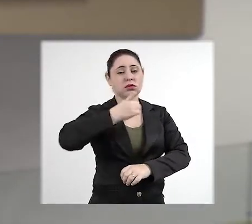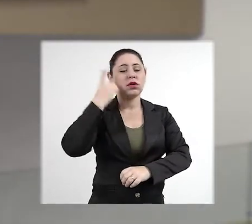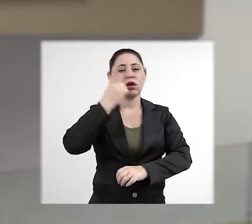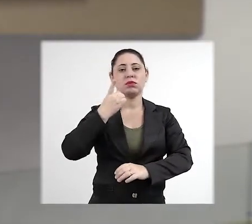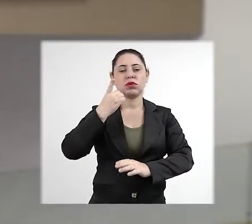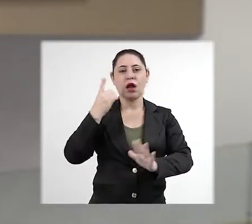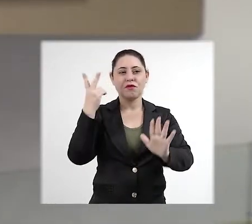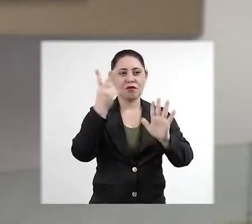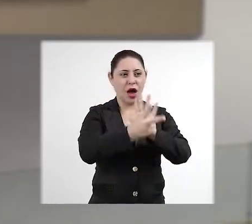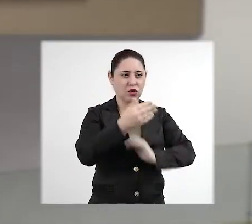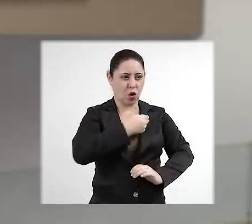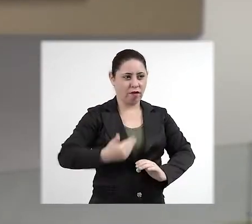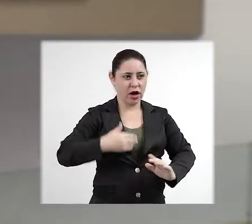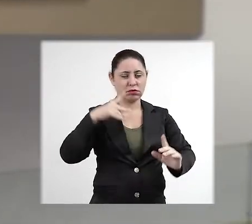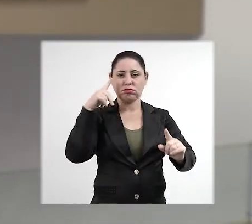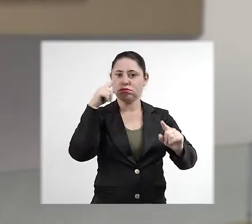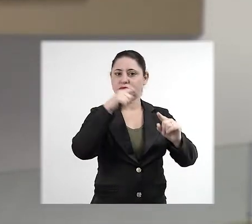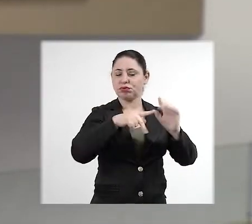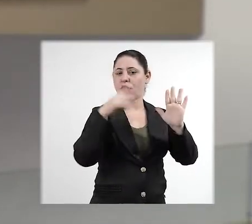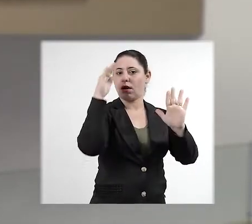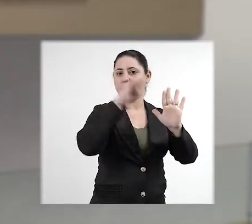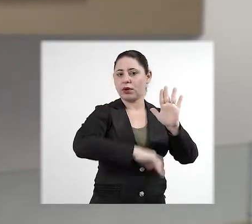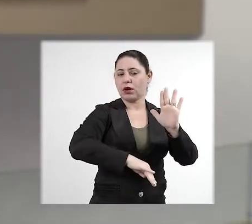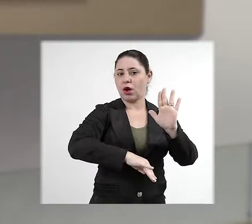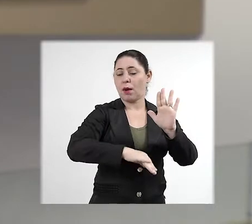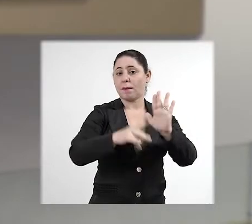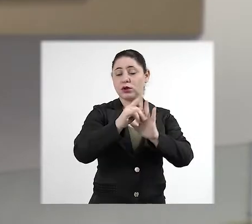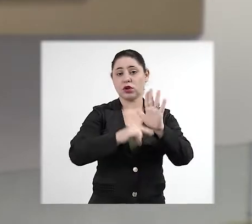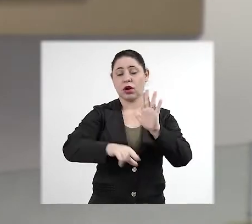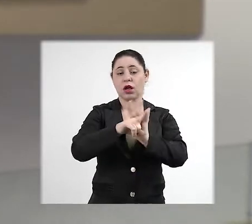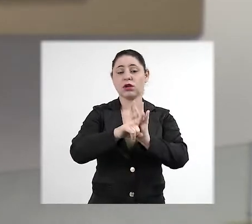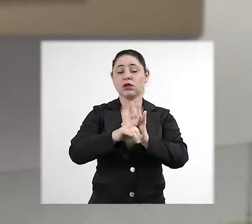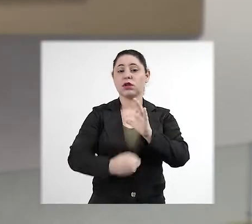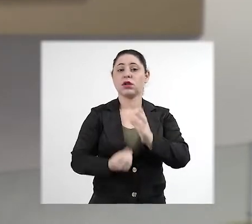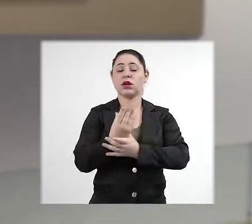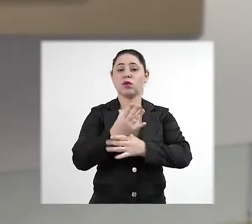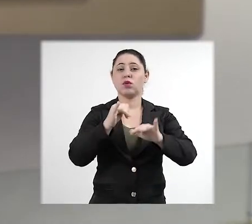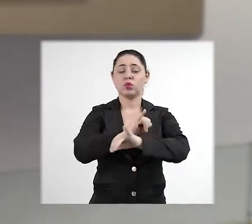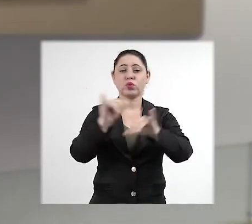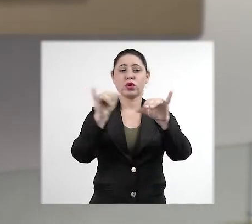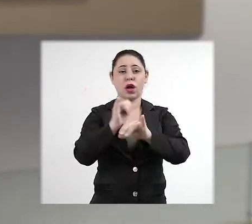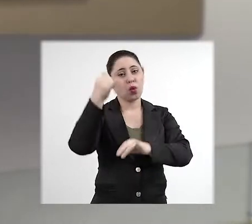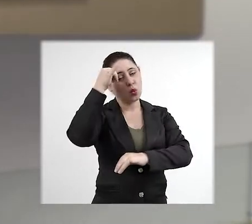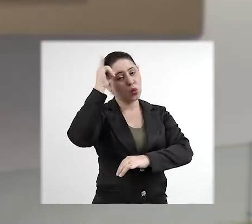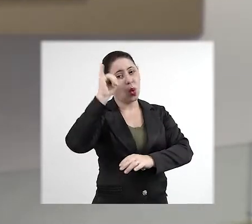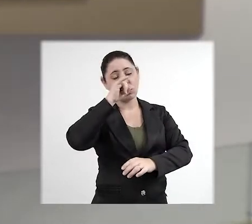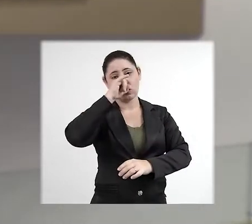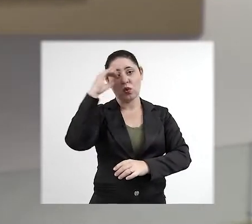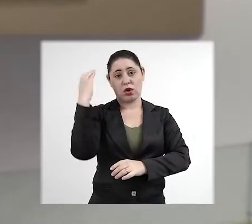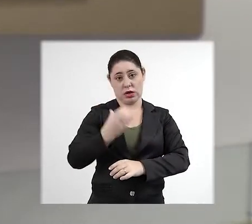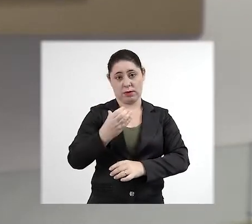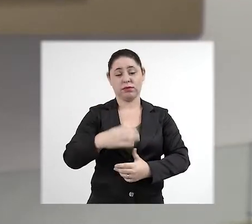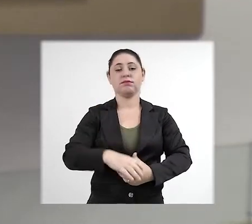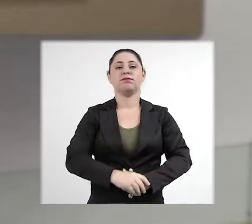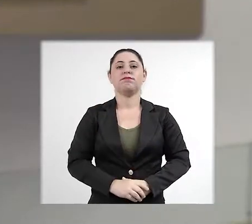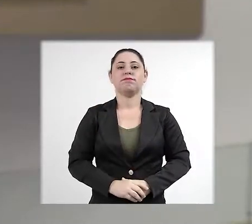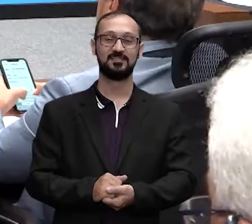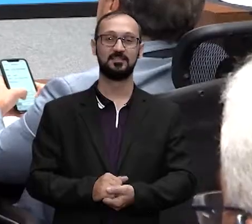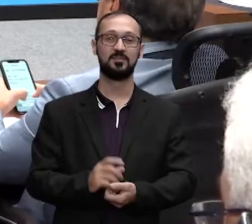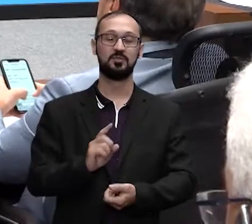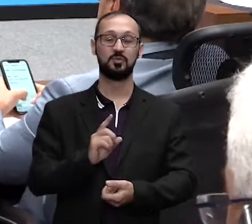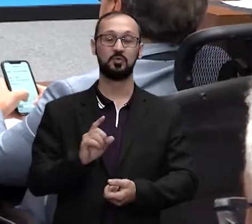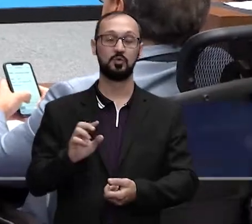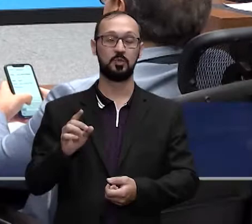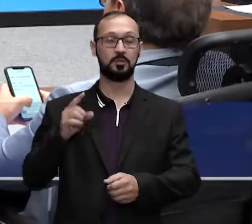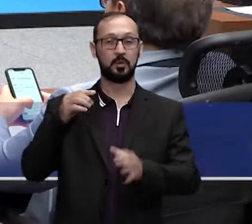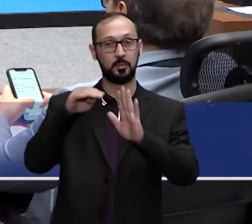Os deputados derrubaram o veto do governador sobre projeto de lei que instituía campanha contra este tipo de crime.